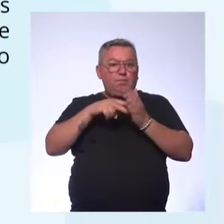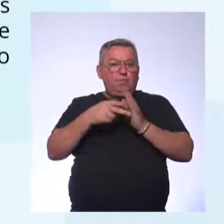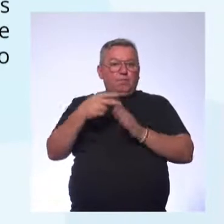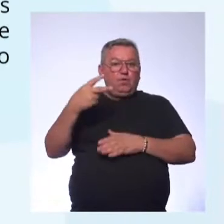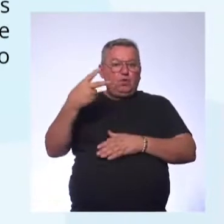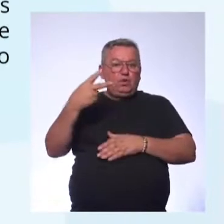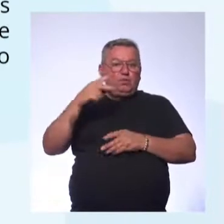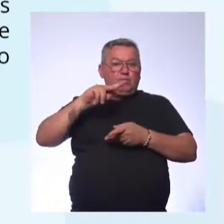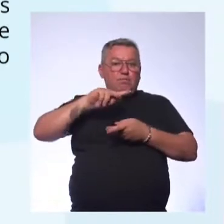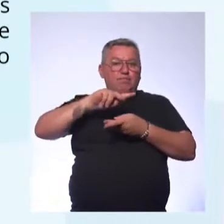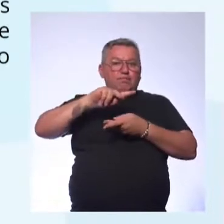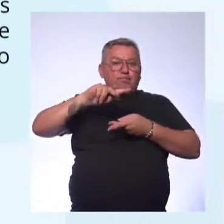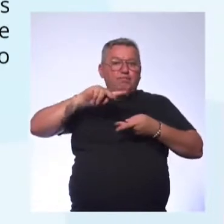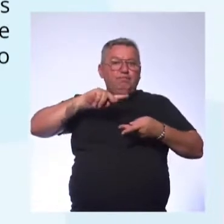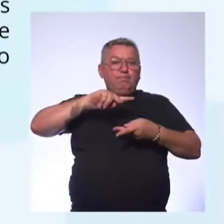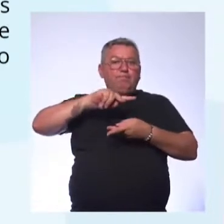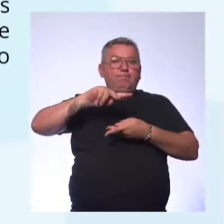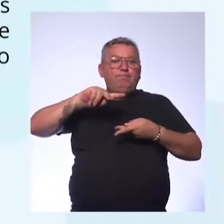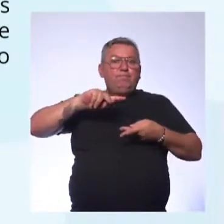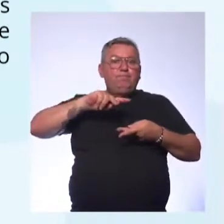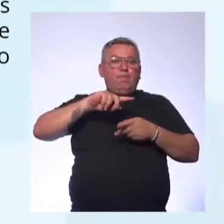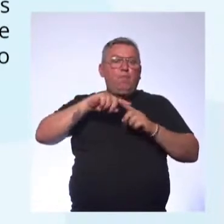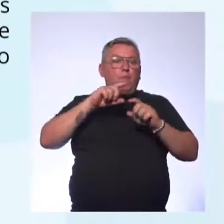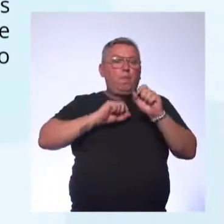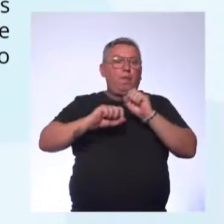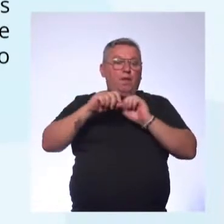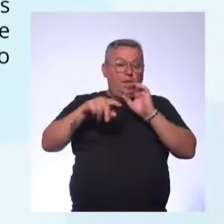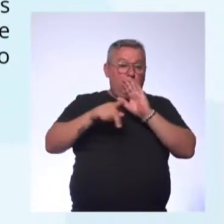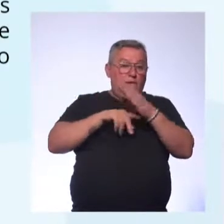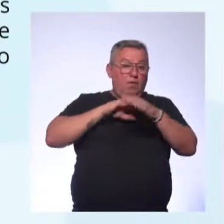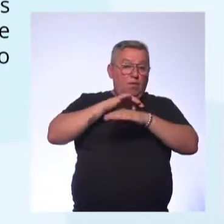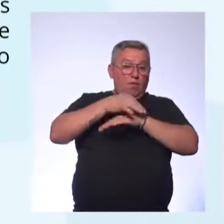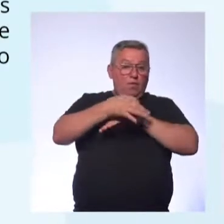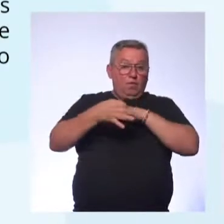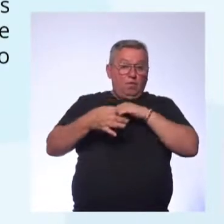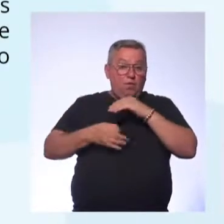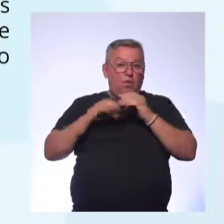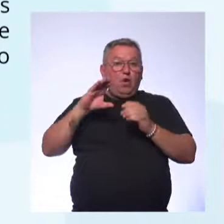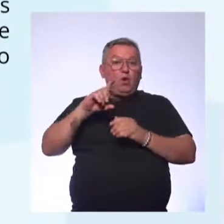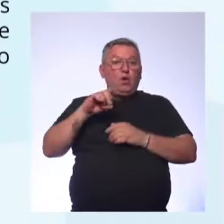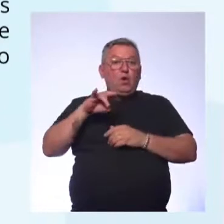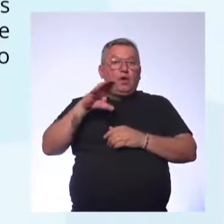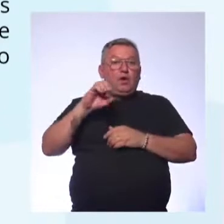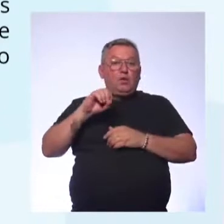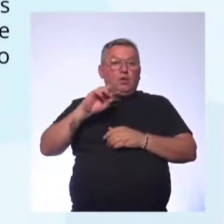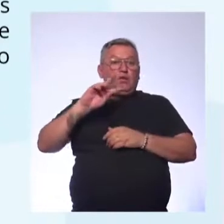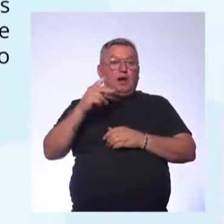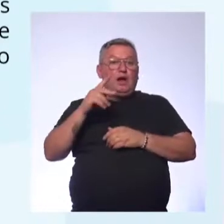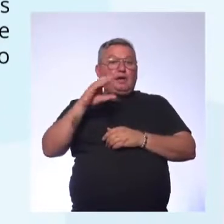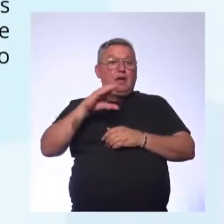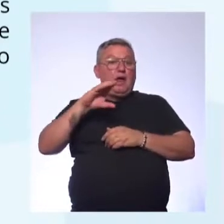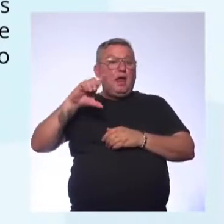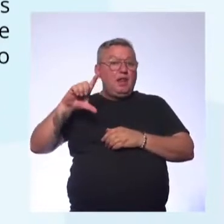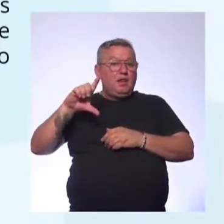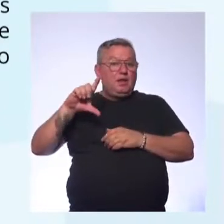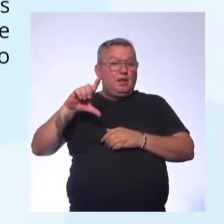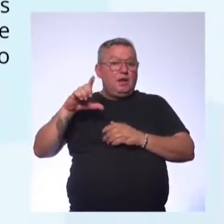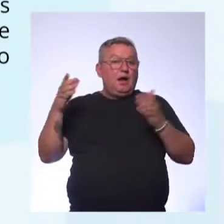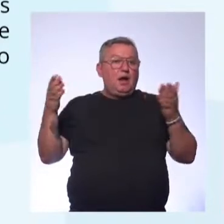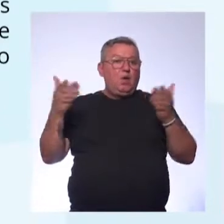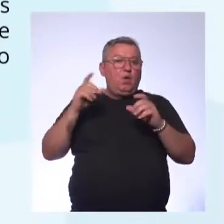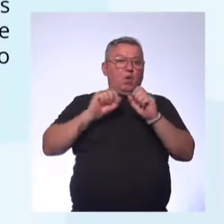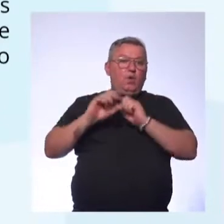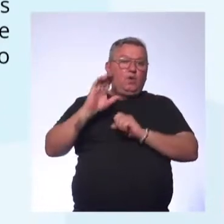aí nós temos esse tipo de interação que mantém Unidas as moléculas de cloreto de hidrogênio hcl nesse